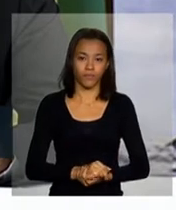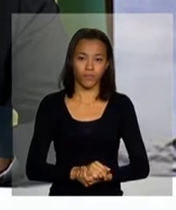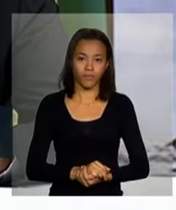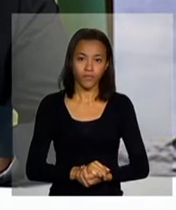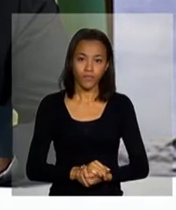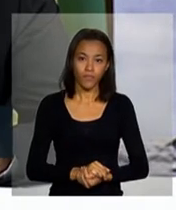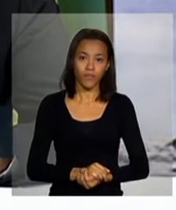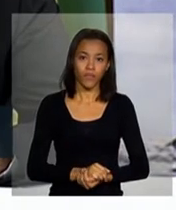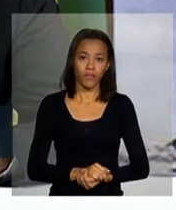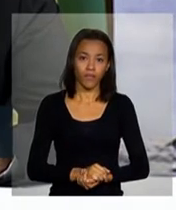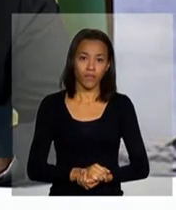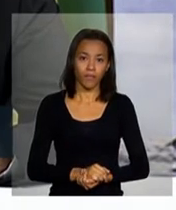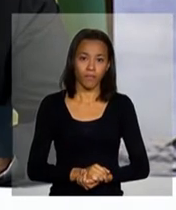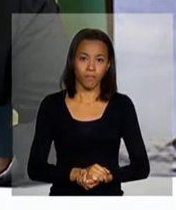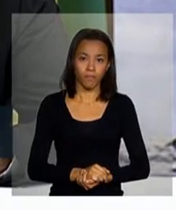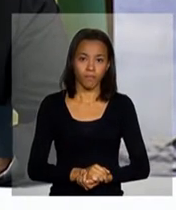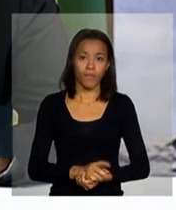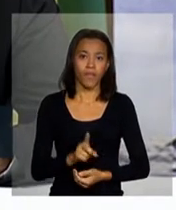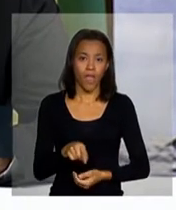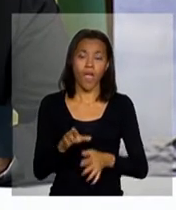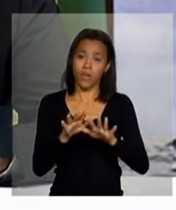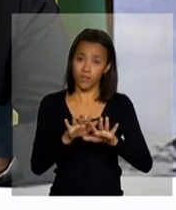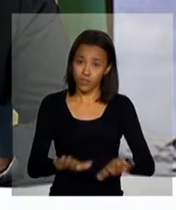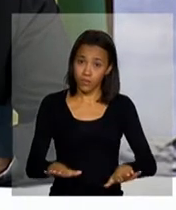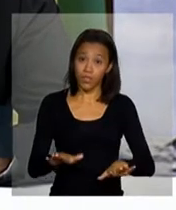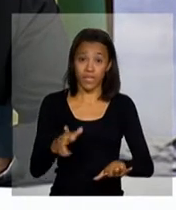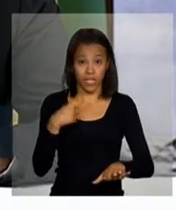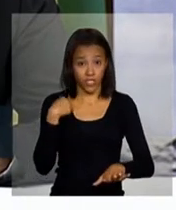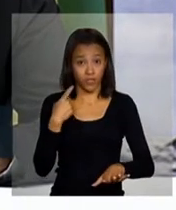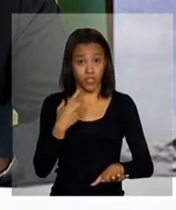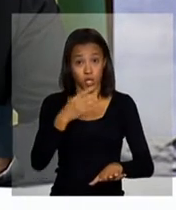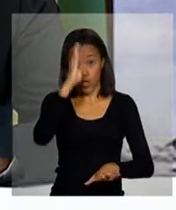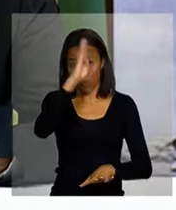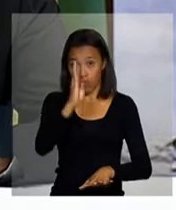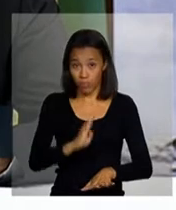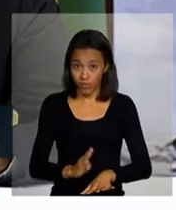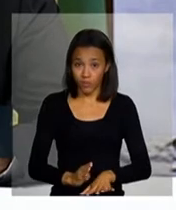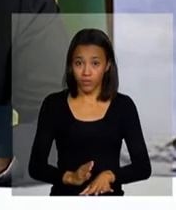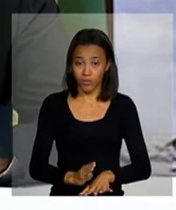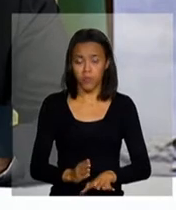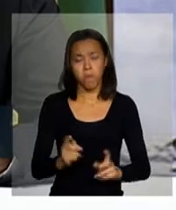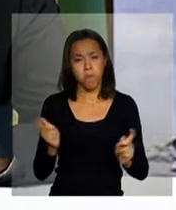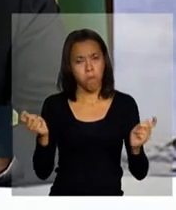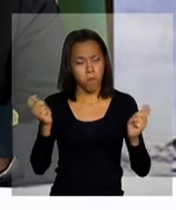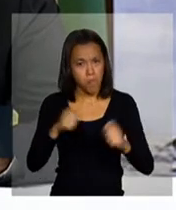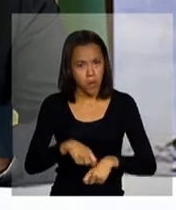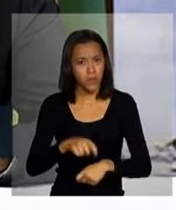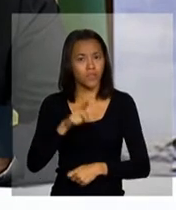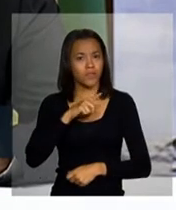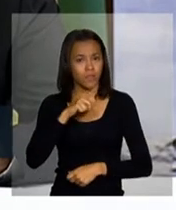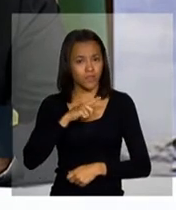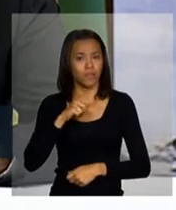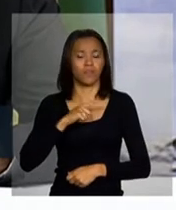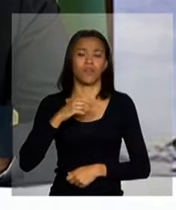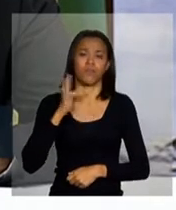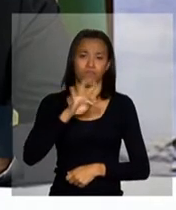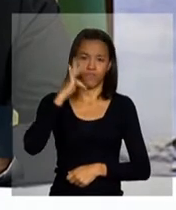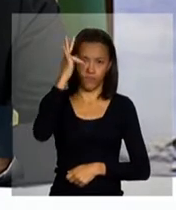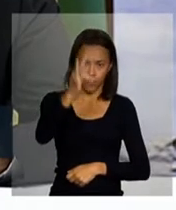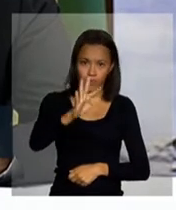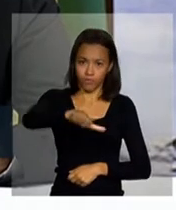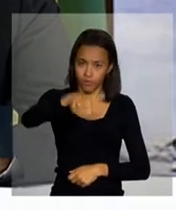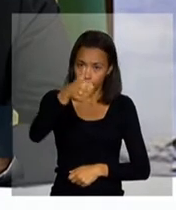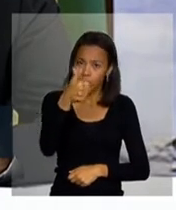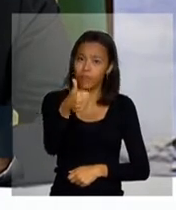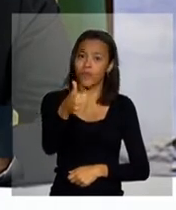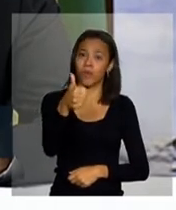E assim fazemos com que o Brasil se encontre com seu glorioso destino, que é